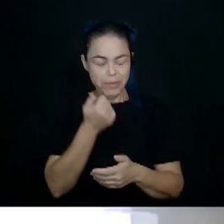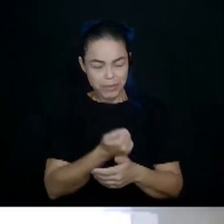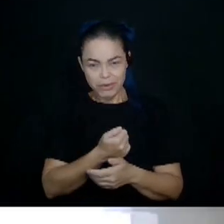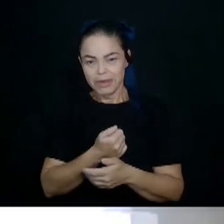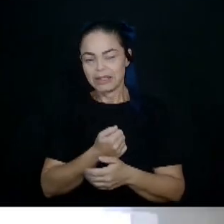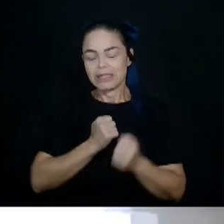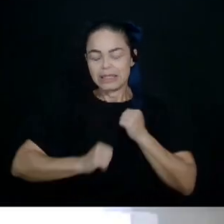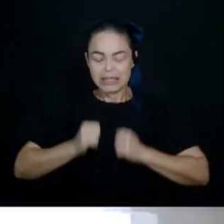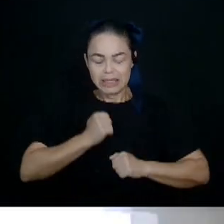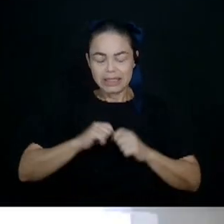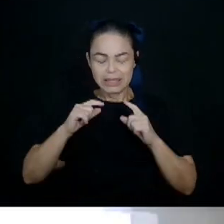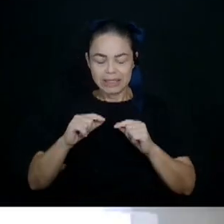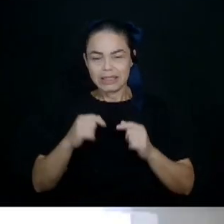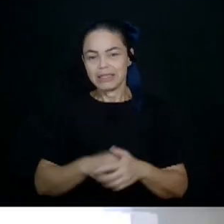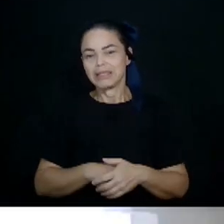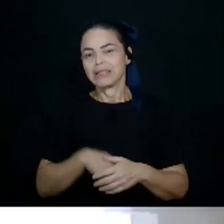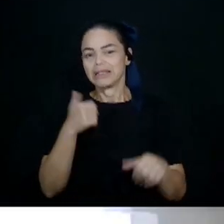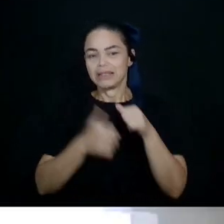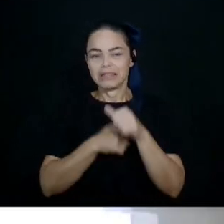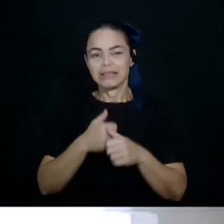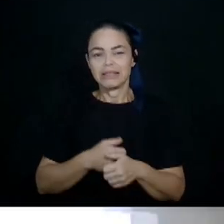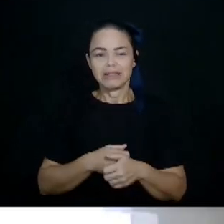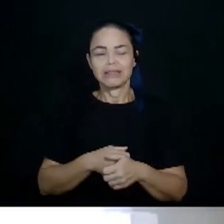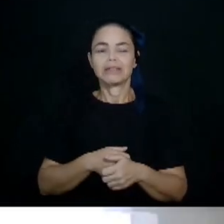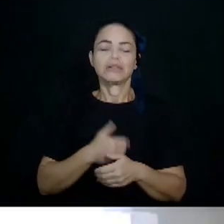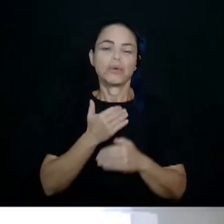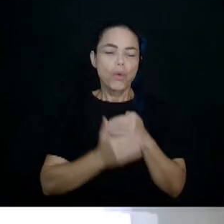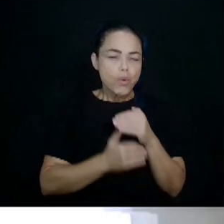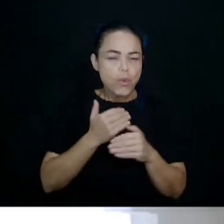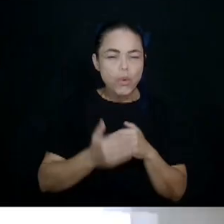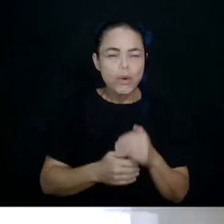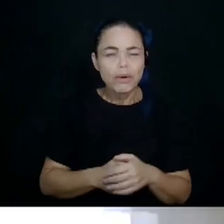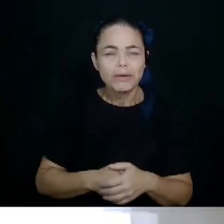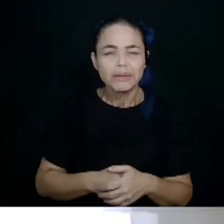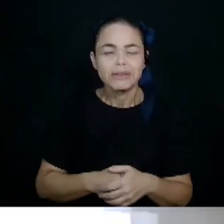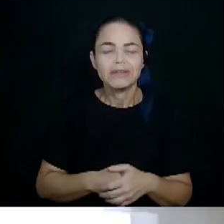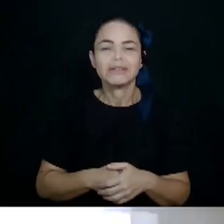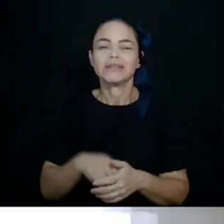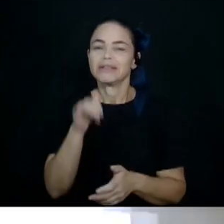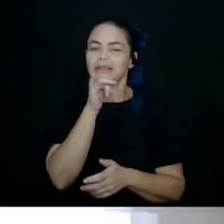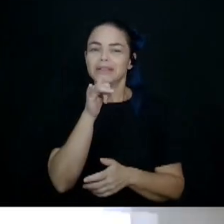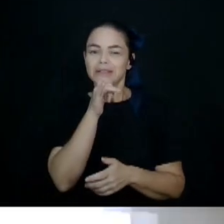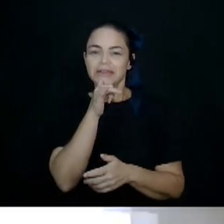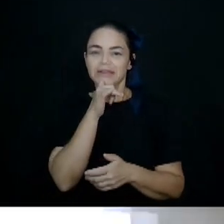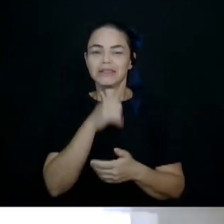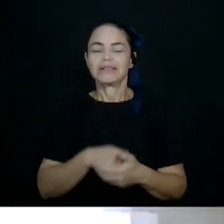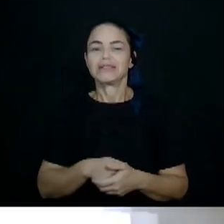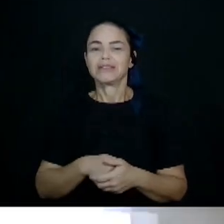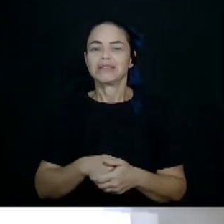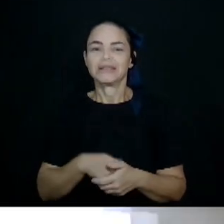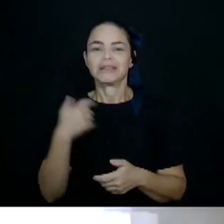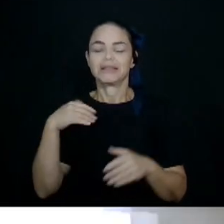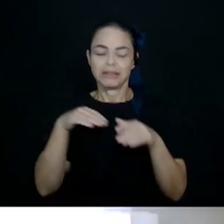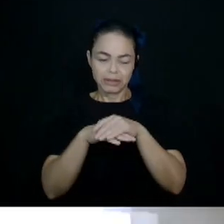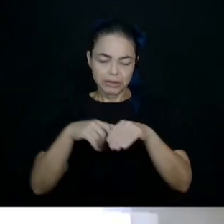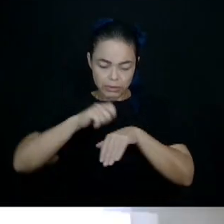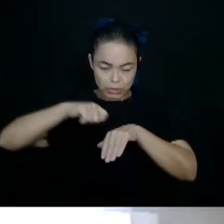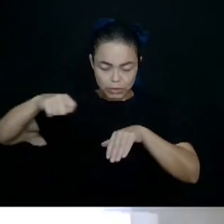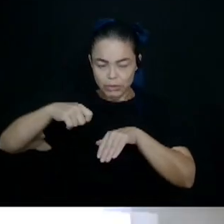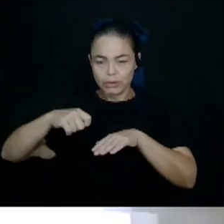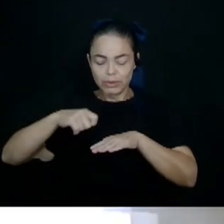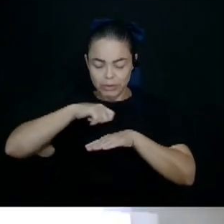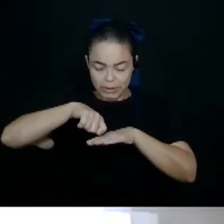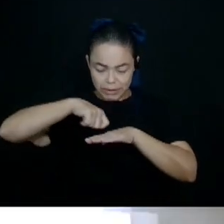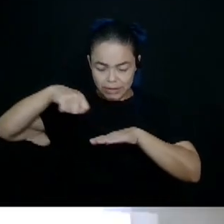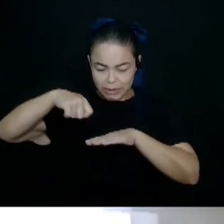ansiedade, as mudanças, elas são lentas e graduais, né? Foi como o exemplo que foi dado. Esse sapato é importante? Tem um valor afetivo? Então vamos